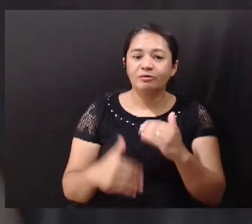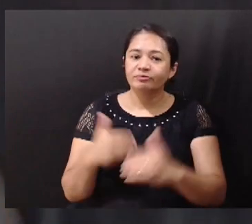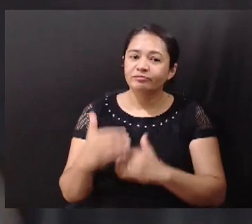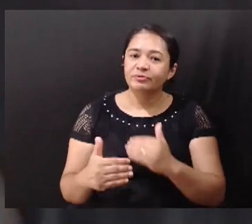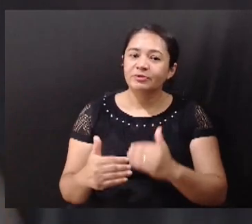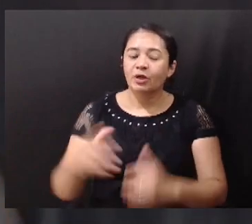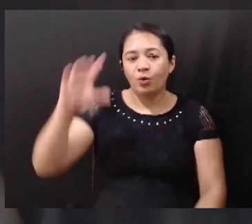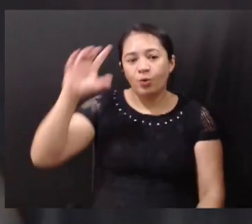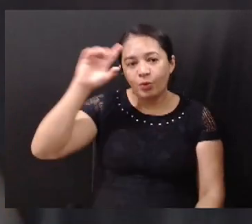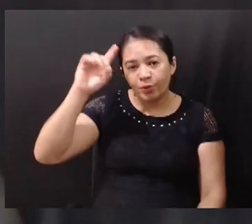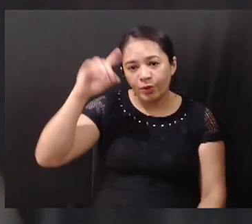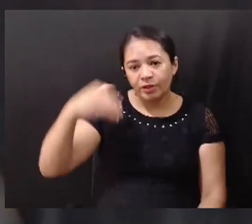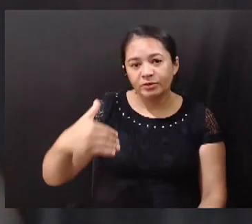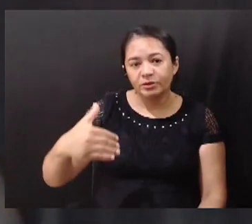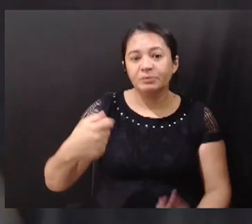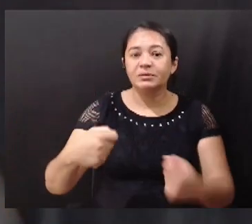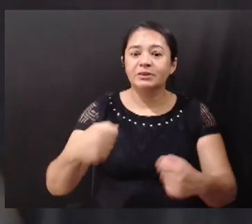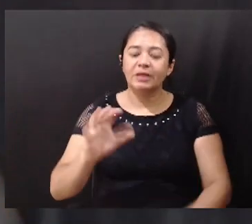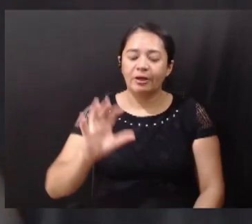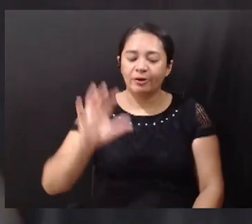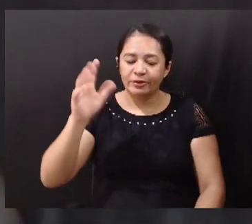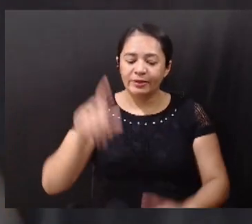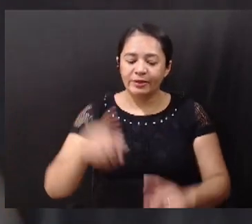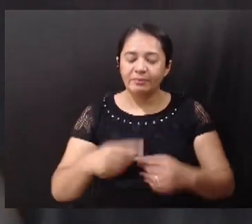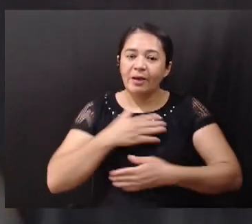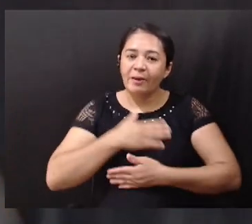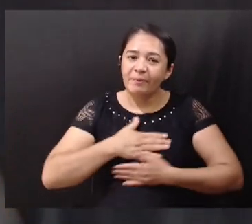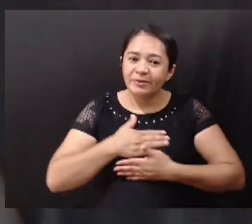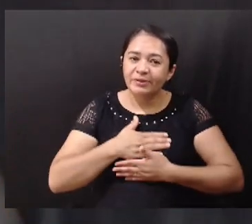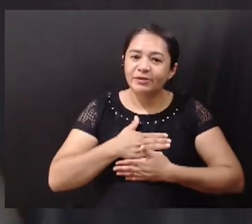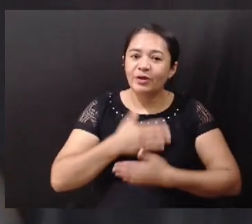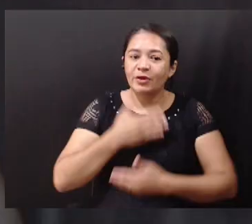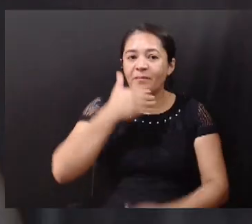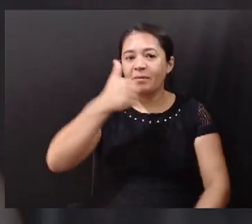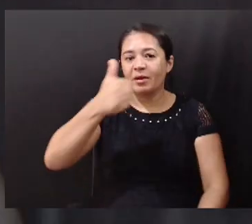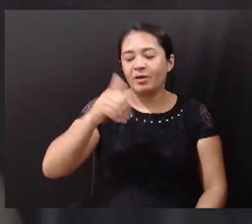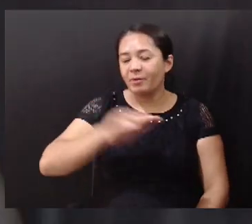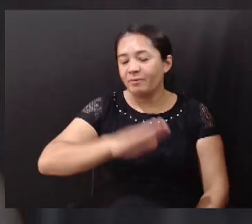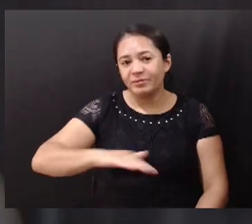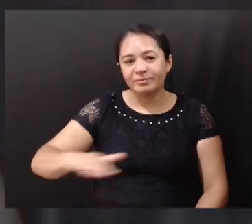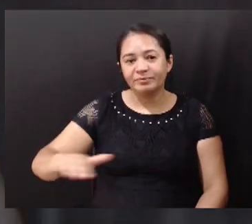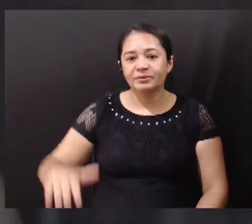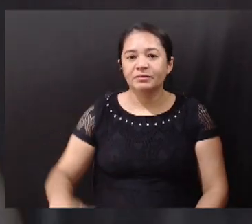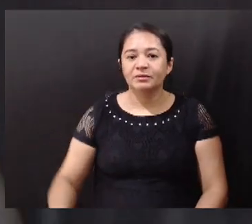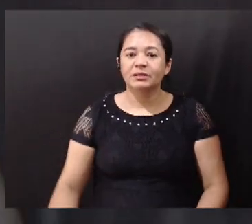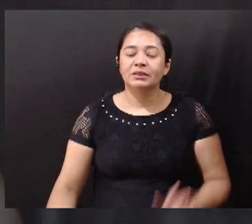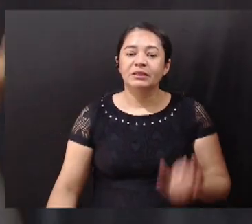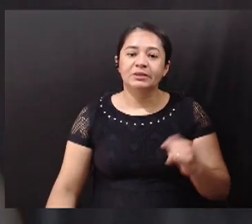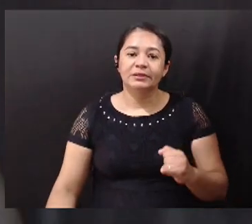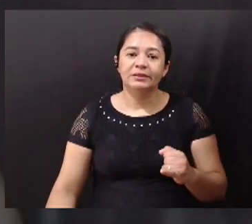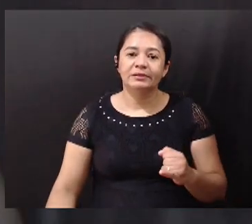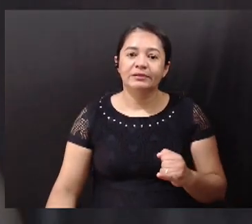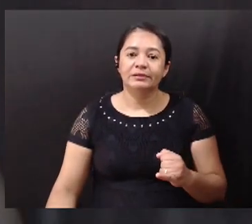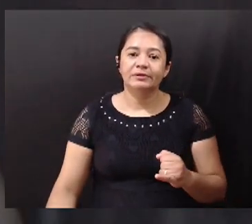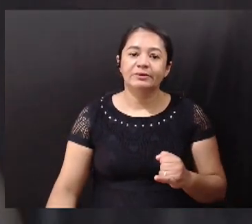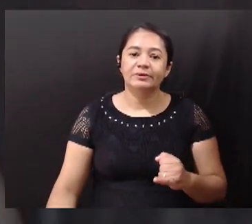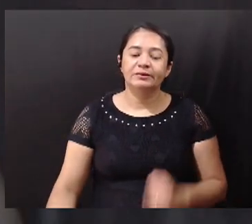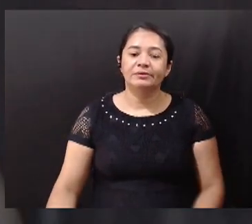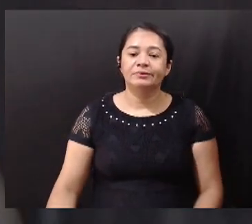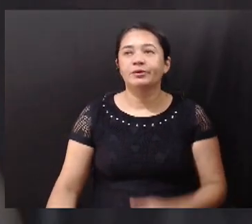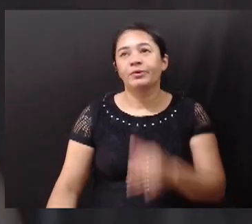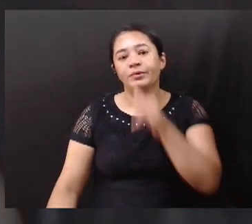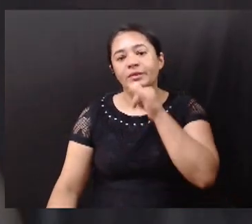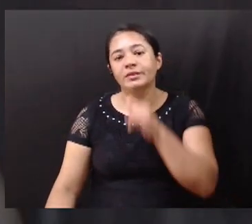tem que acontecer, mas vai ser muito mais prazeroso para essa criança. Se ao invés de pegar essa criança, um passeio, né, de